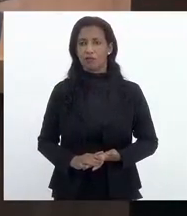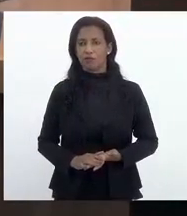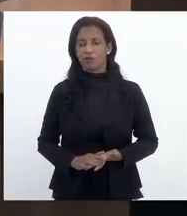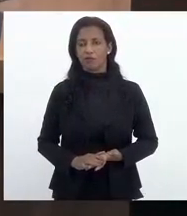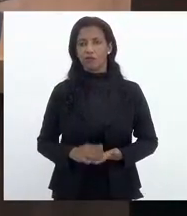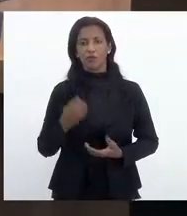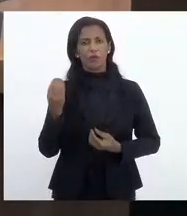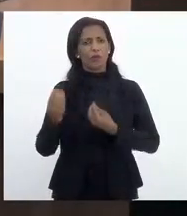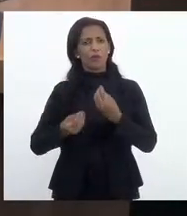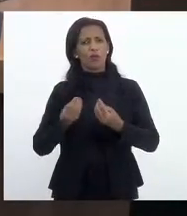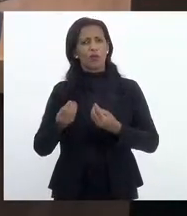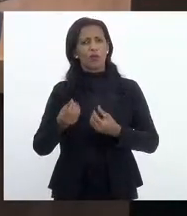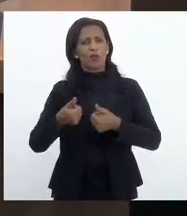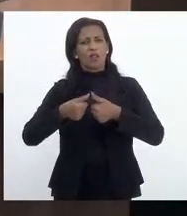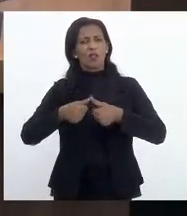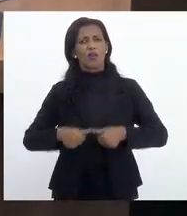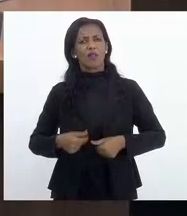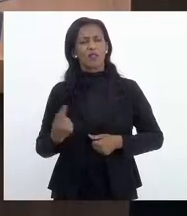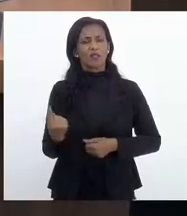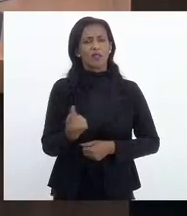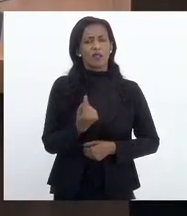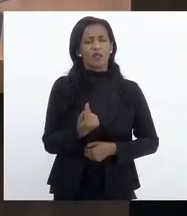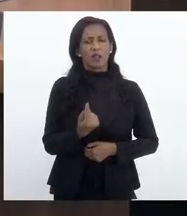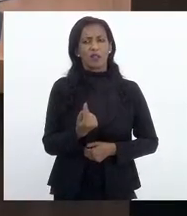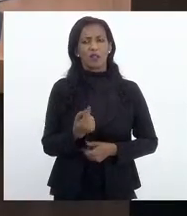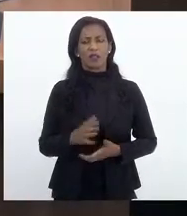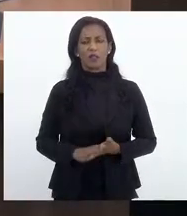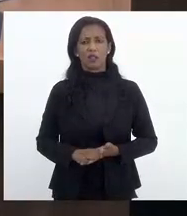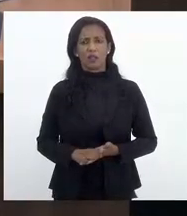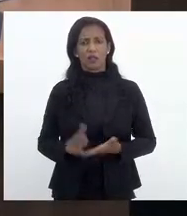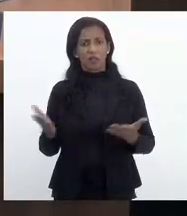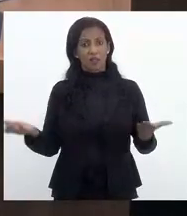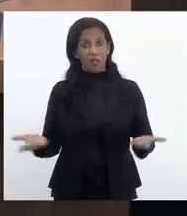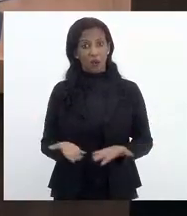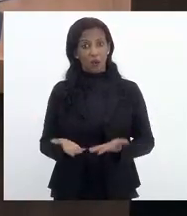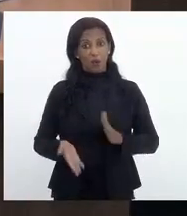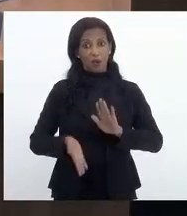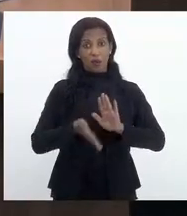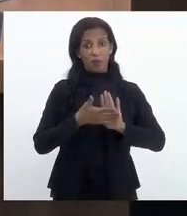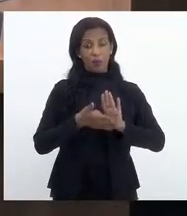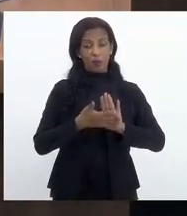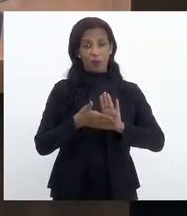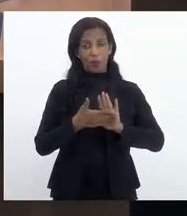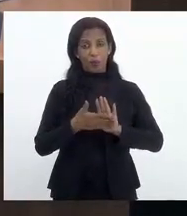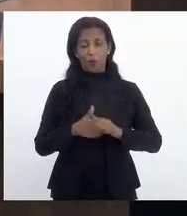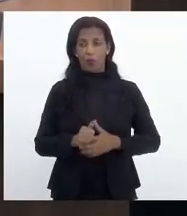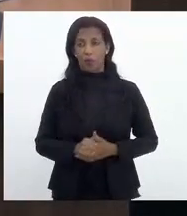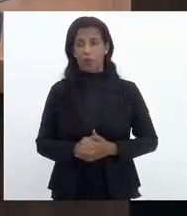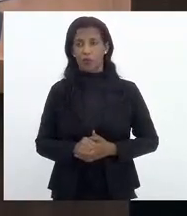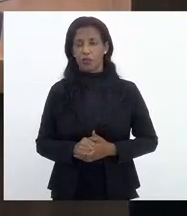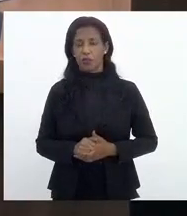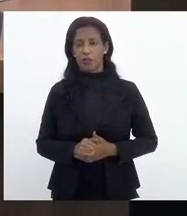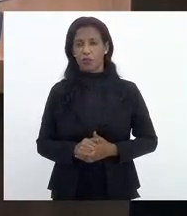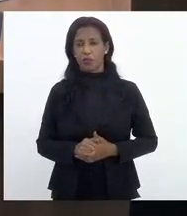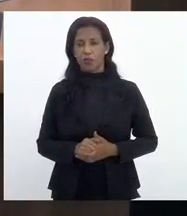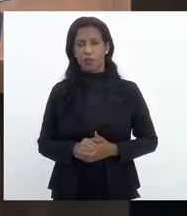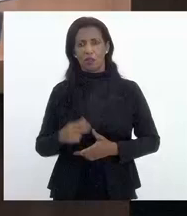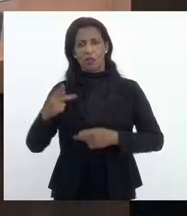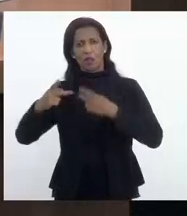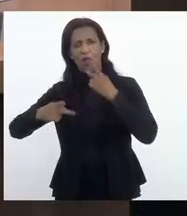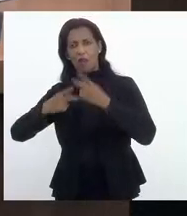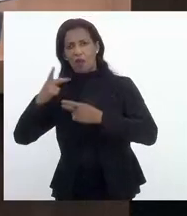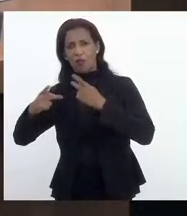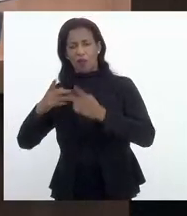que devemos estar fazendo aqui ó a e agora ver esse pacote que eu queria reforçar fala dos